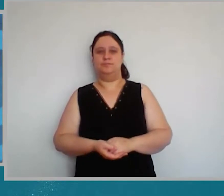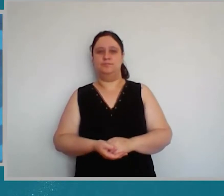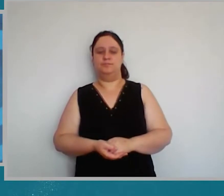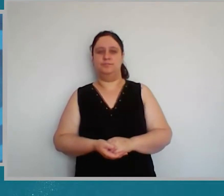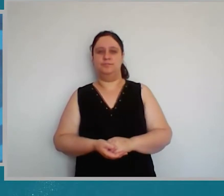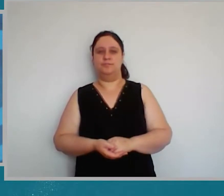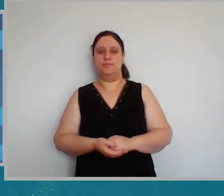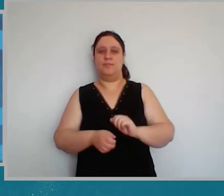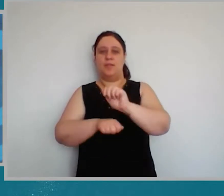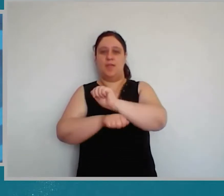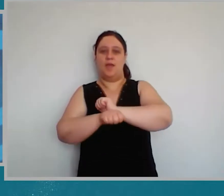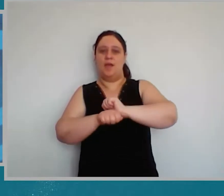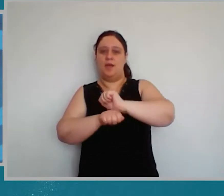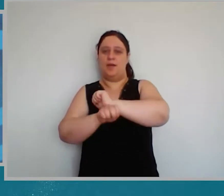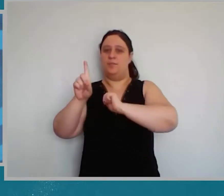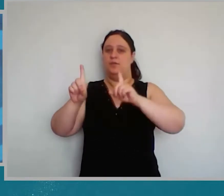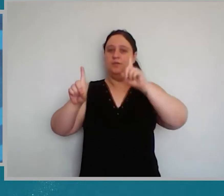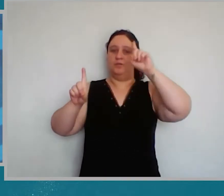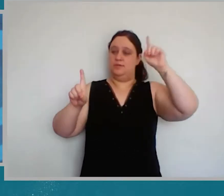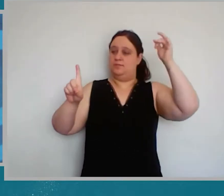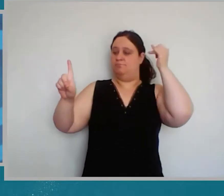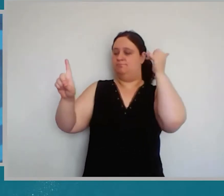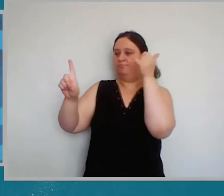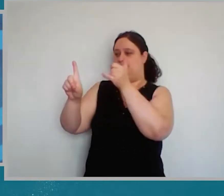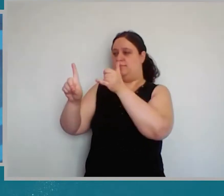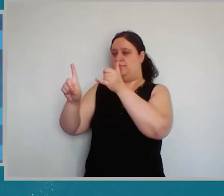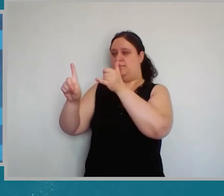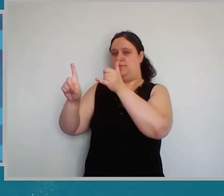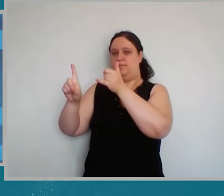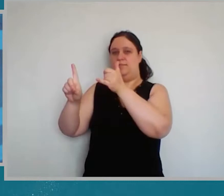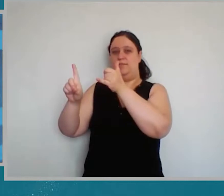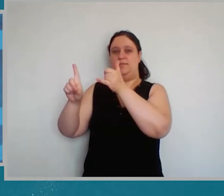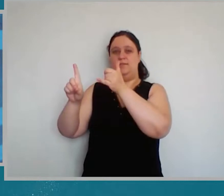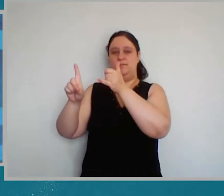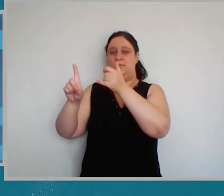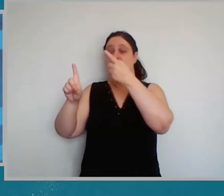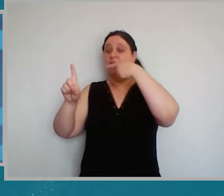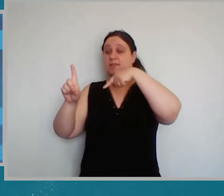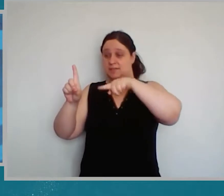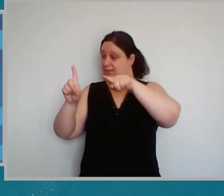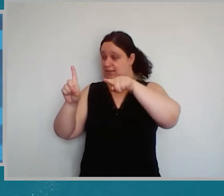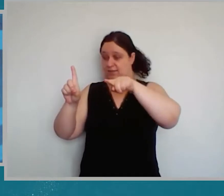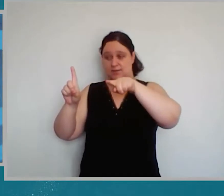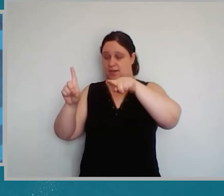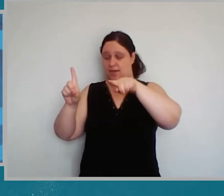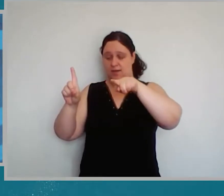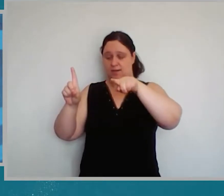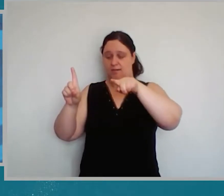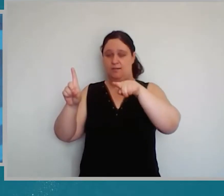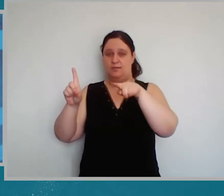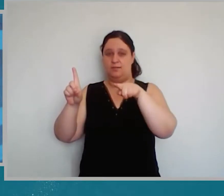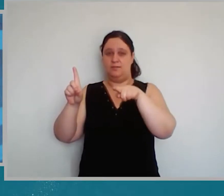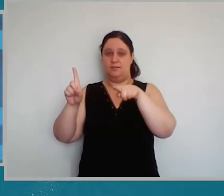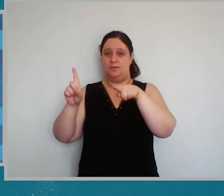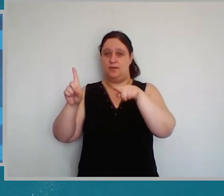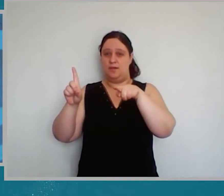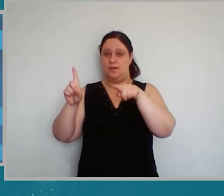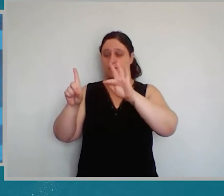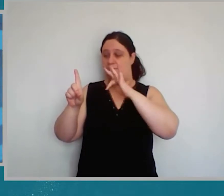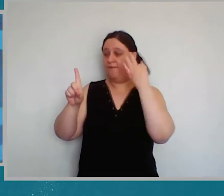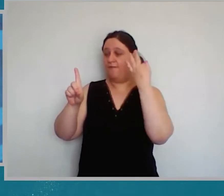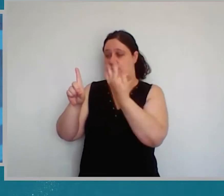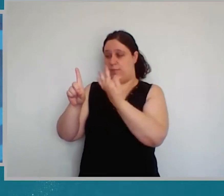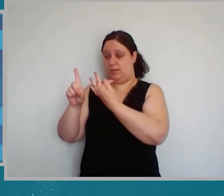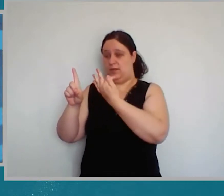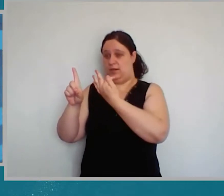sai da tua terra, da tua parentela e